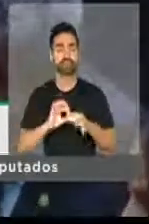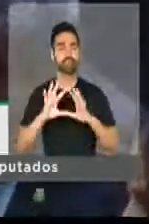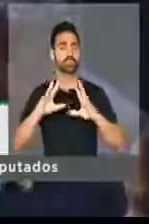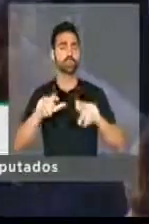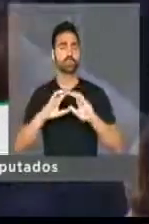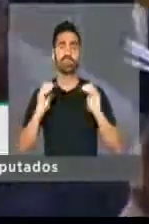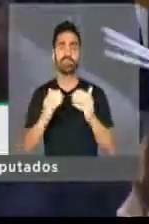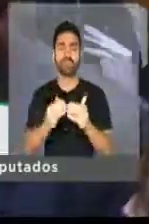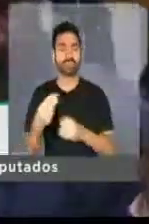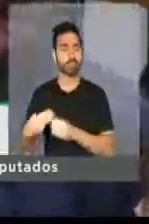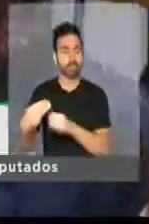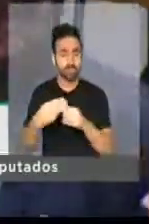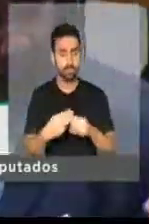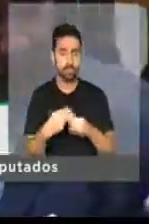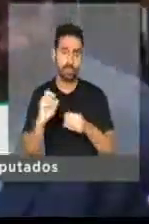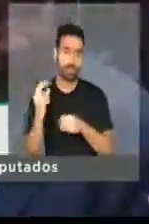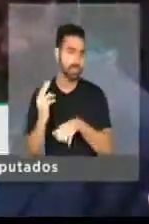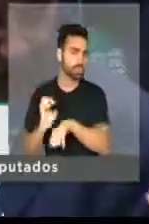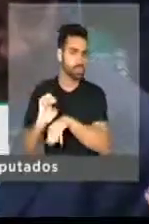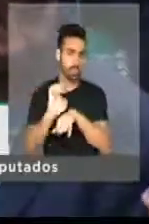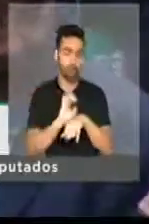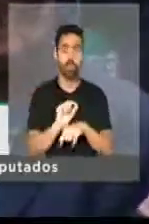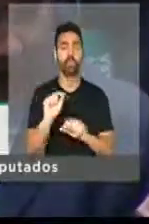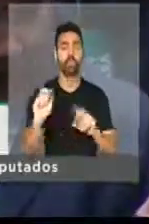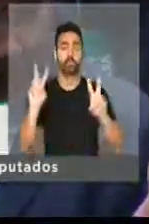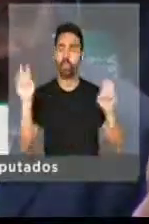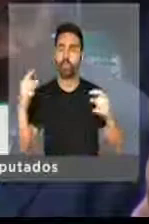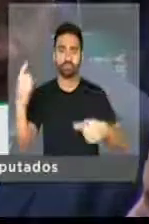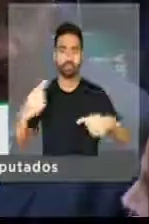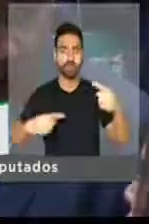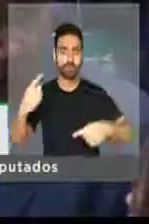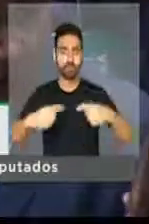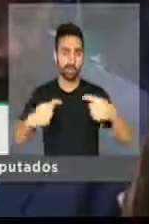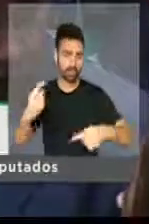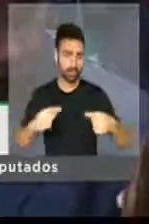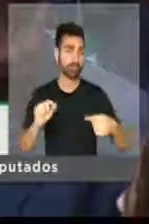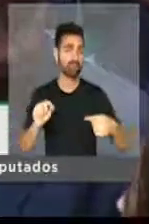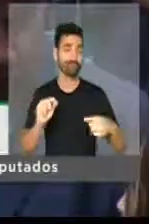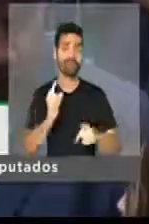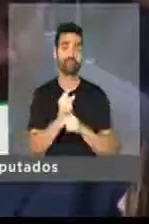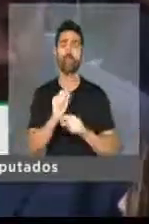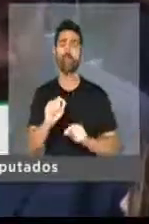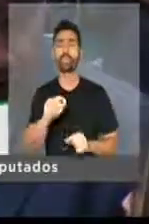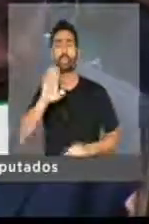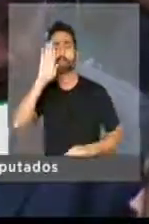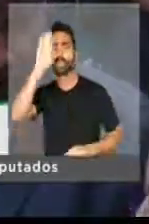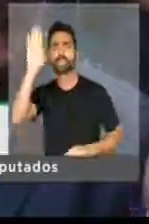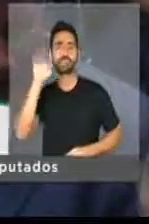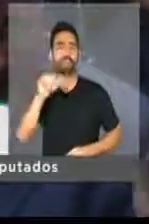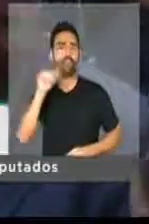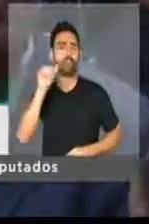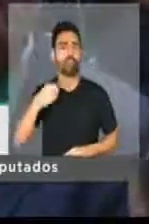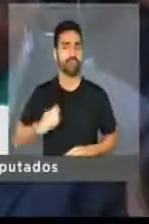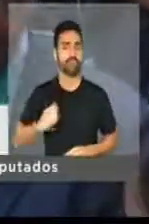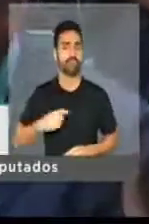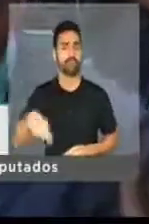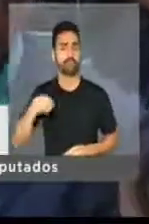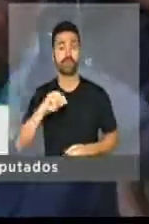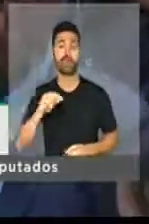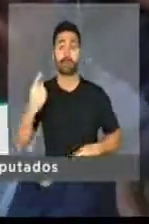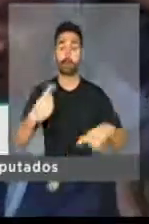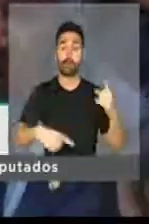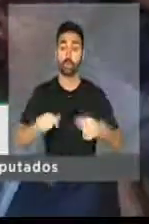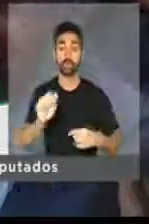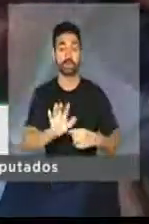conferências municipais e estaduais para debater aquilo que é fundamental na vida da mulher, que é uma política